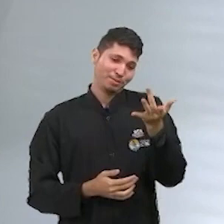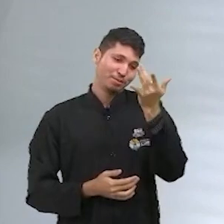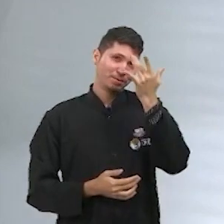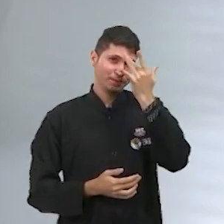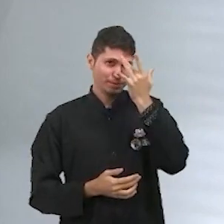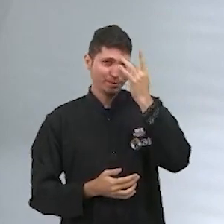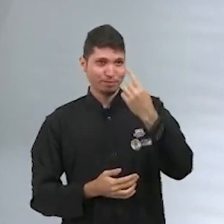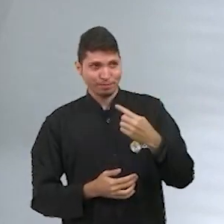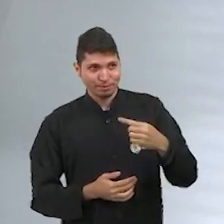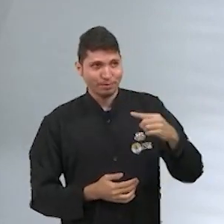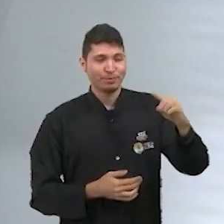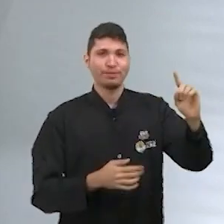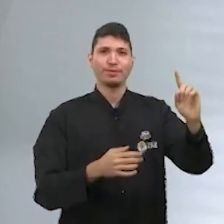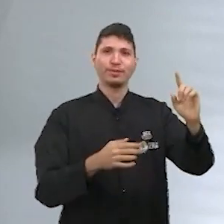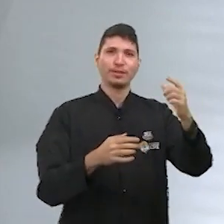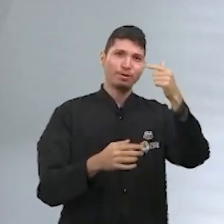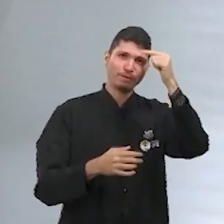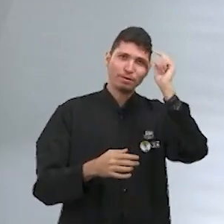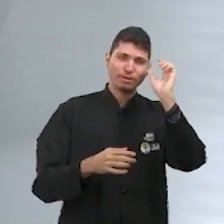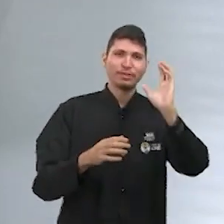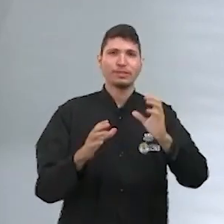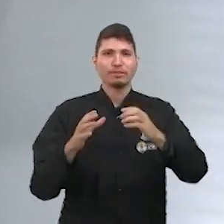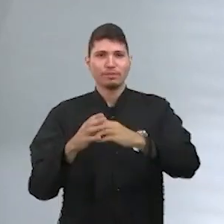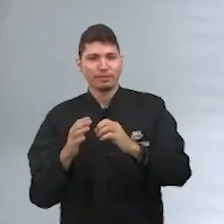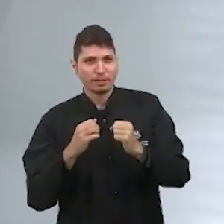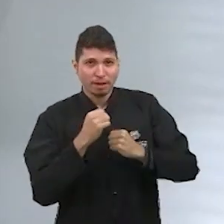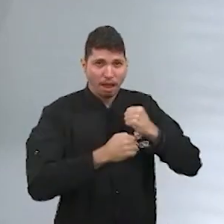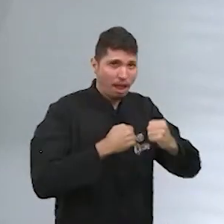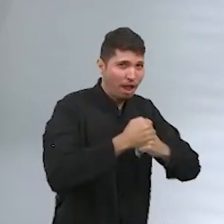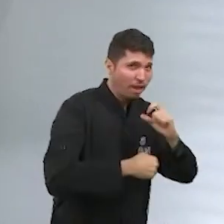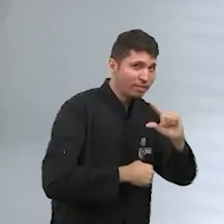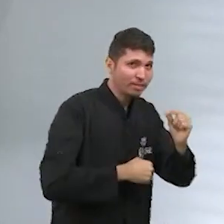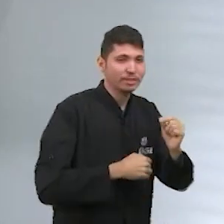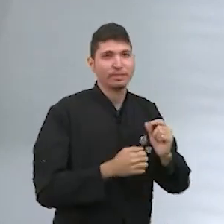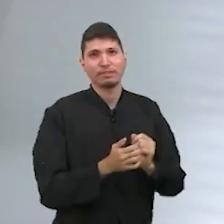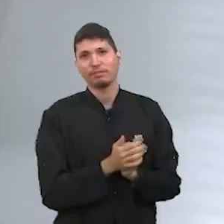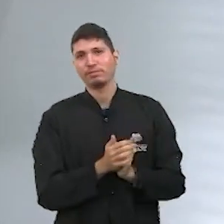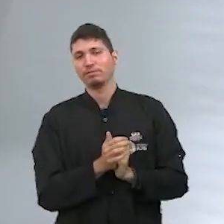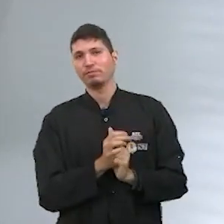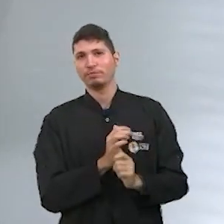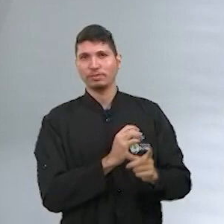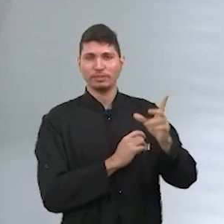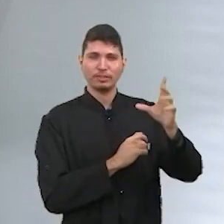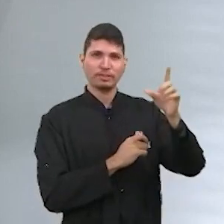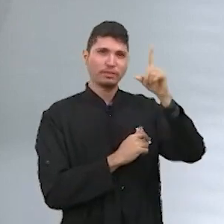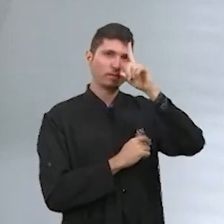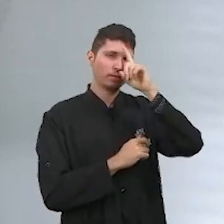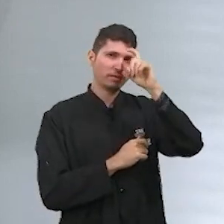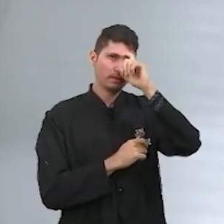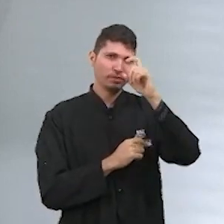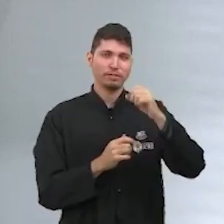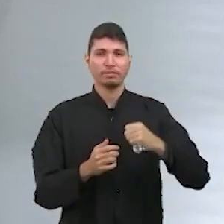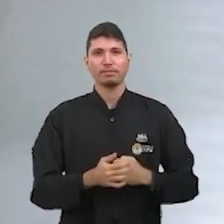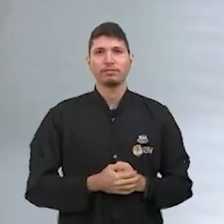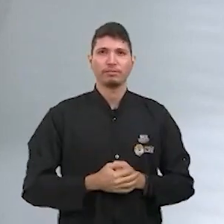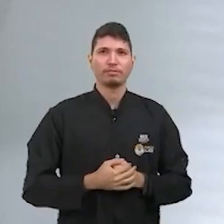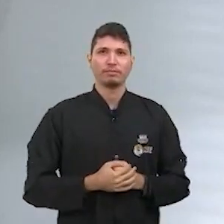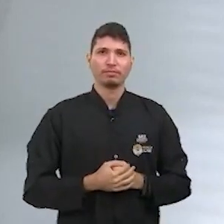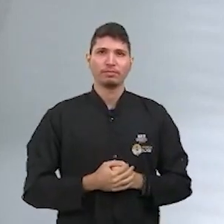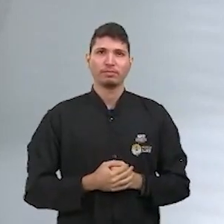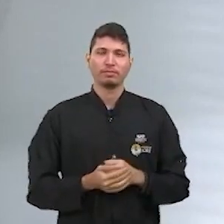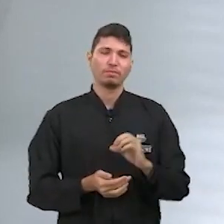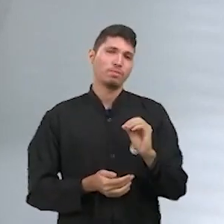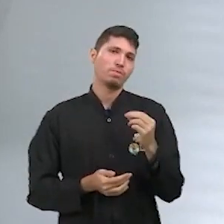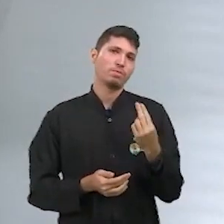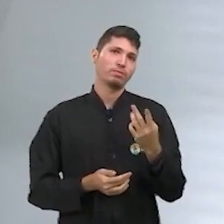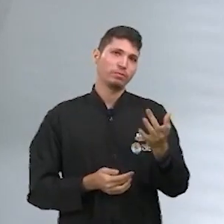clube, briguei e saí correndo para o hospital. Esse é o primeiro macete. Ou você simplesmente decora como